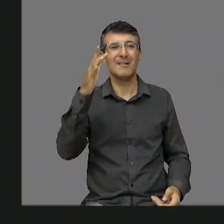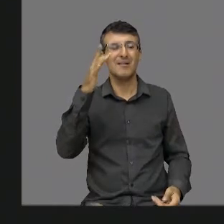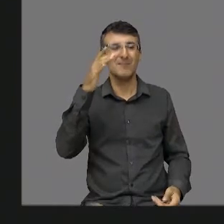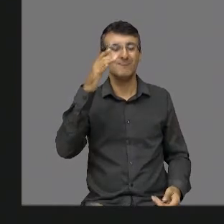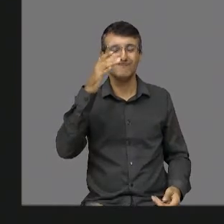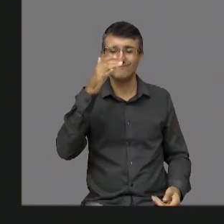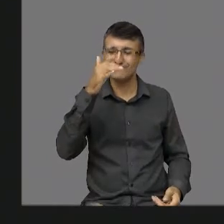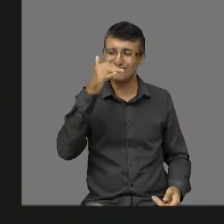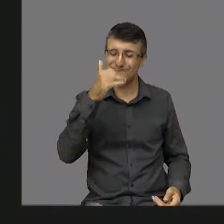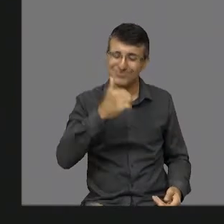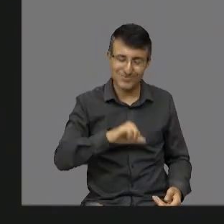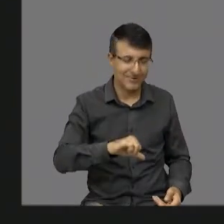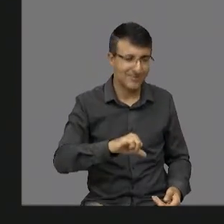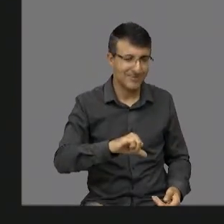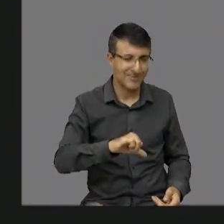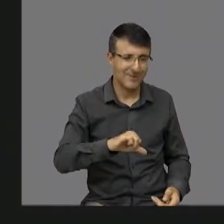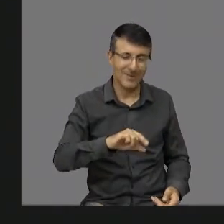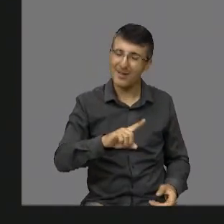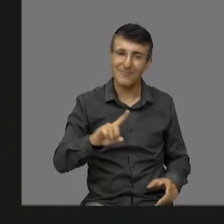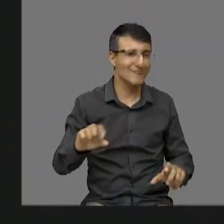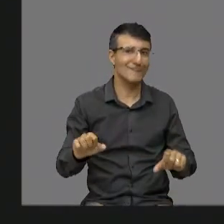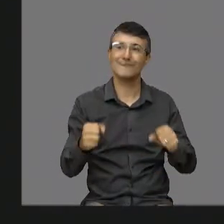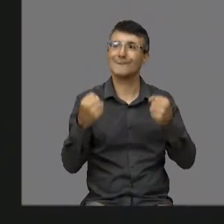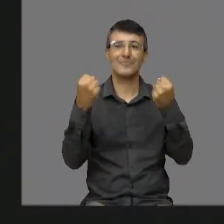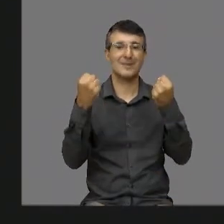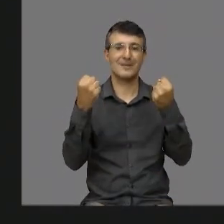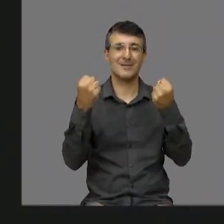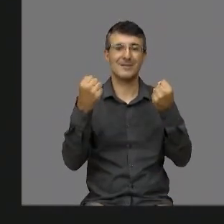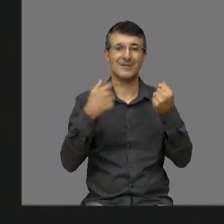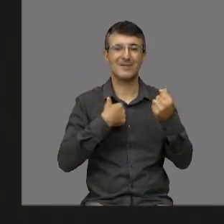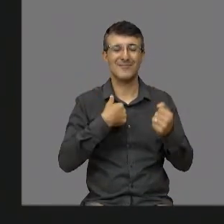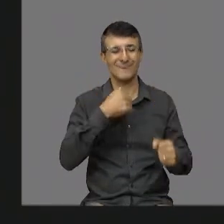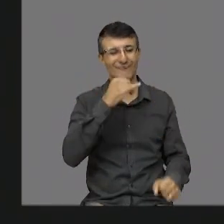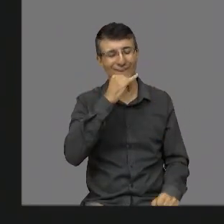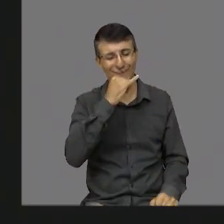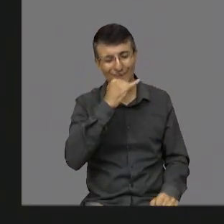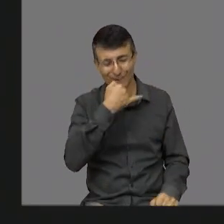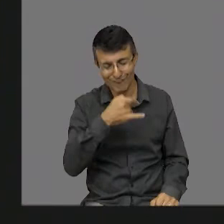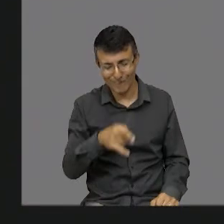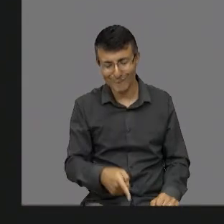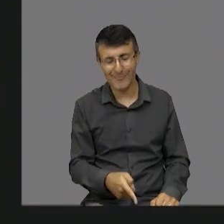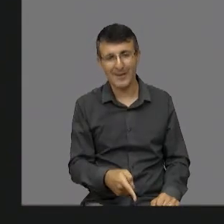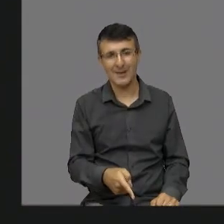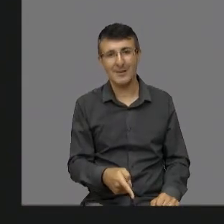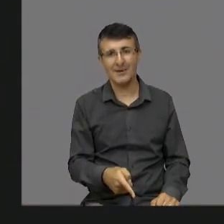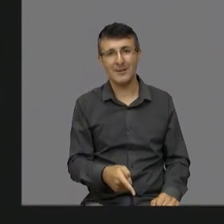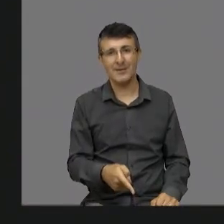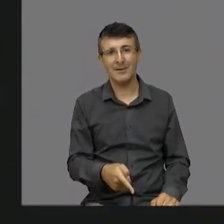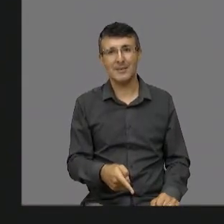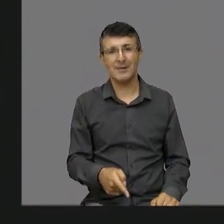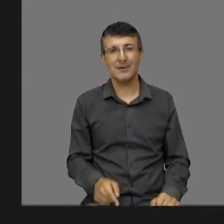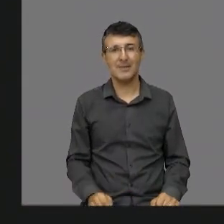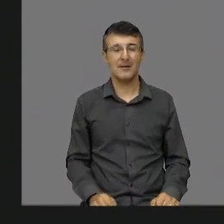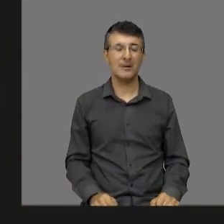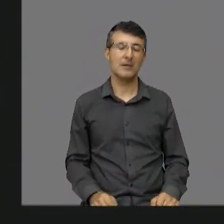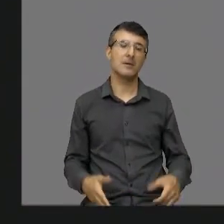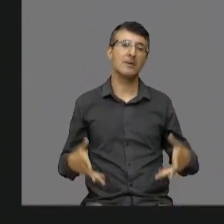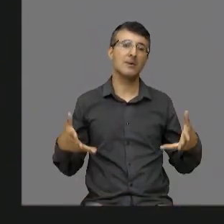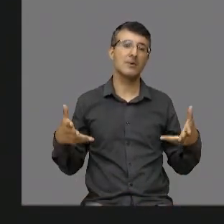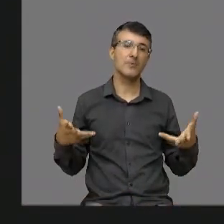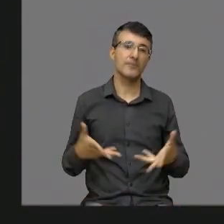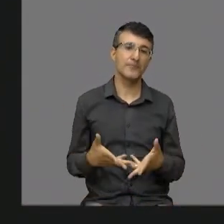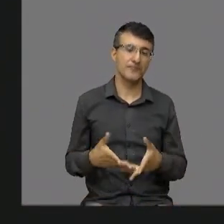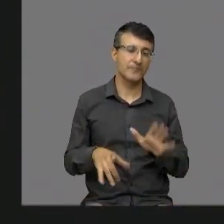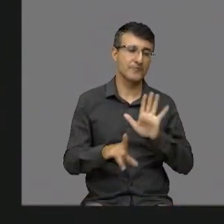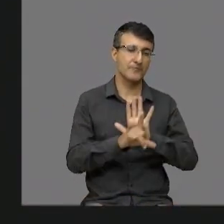entendeu? E vou acreditar, ela sai de lá muito baqueada. Hoje, na Lei Maria da Penha,